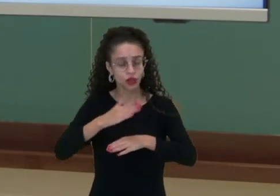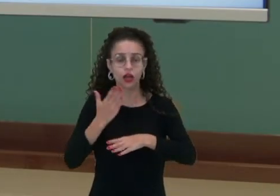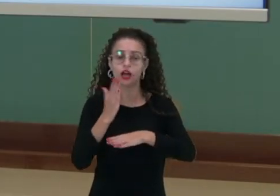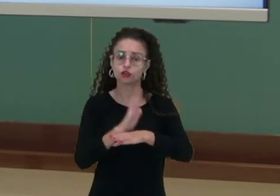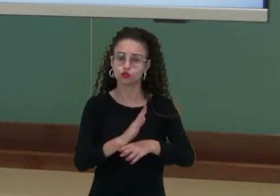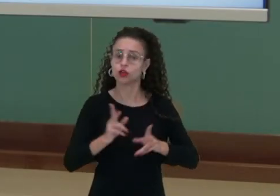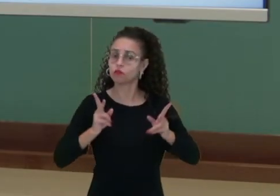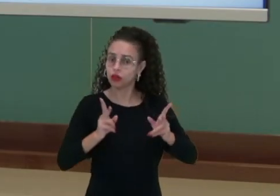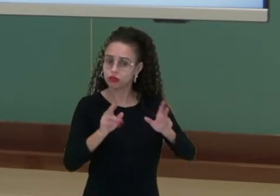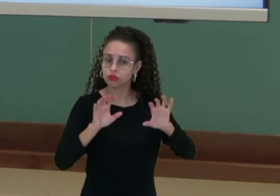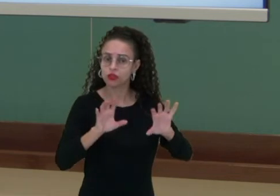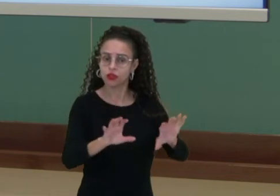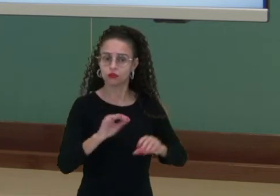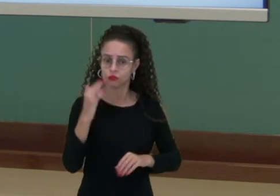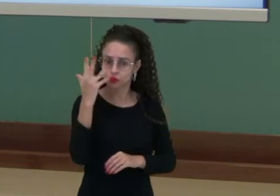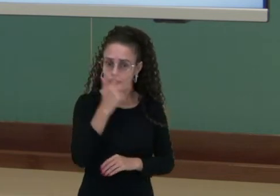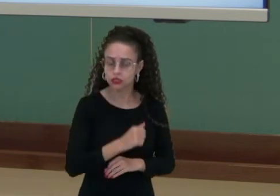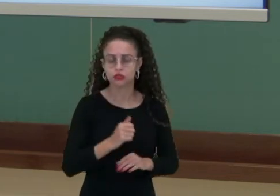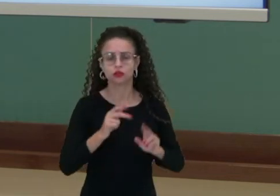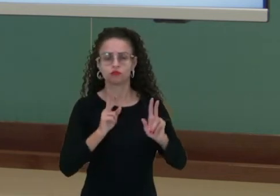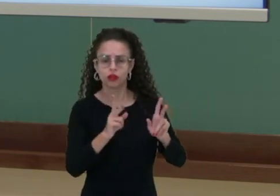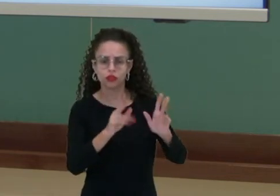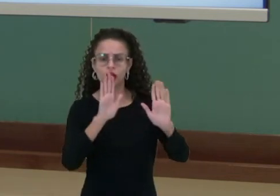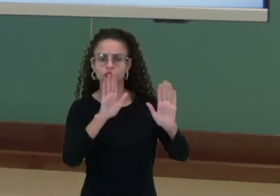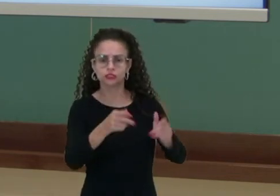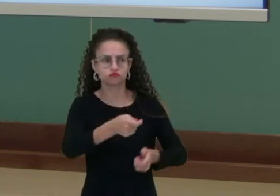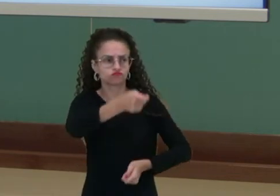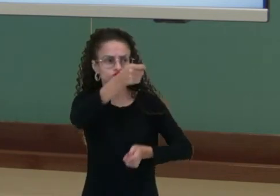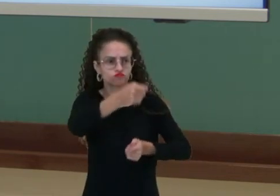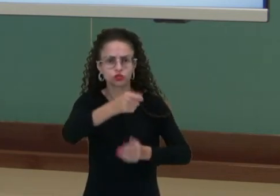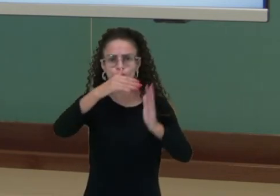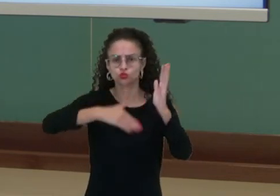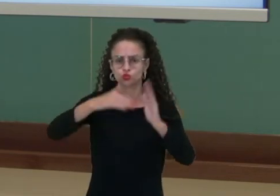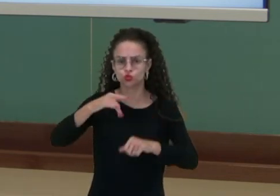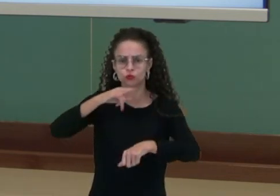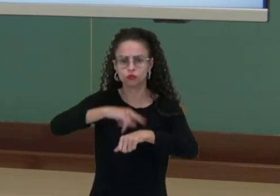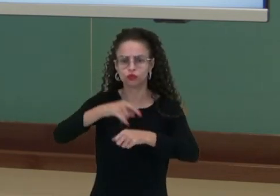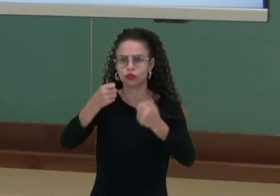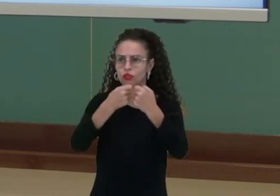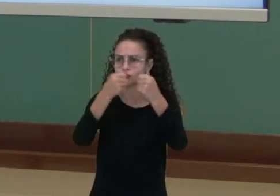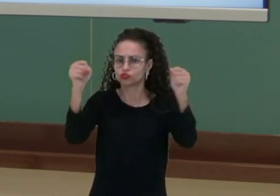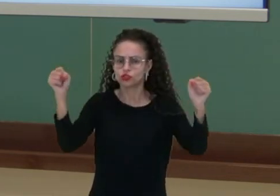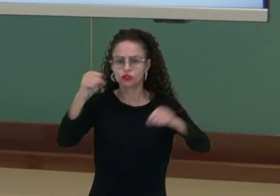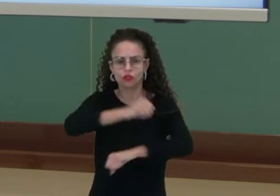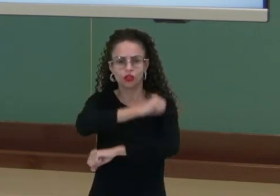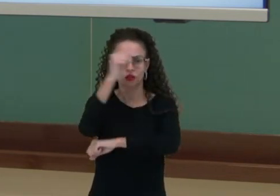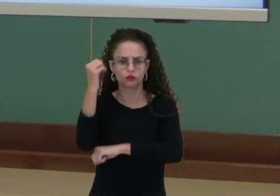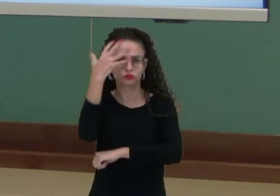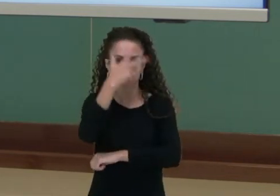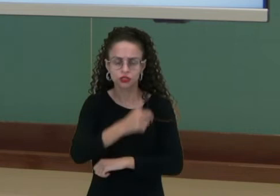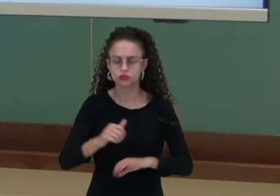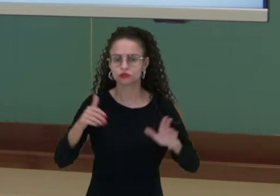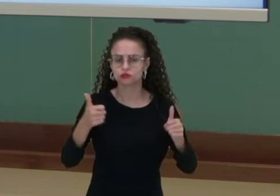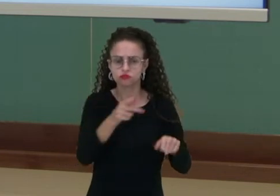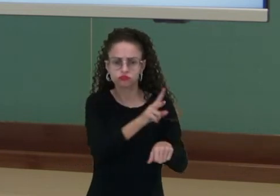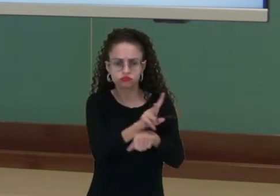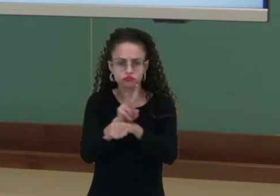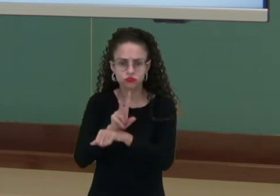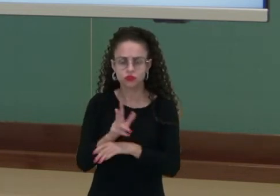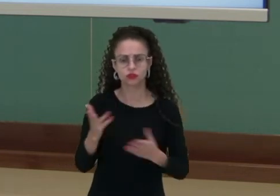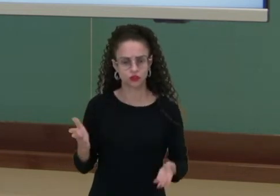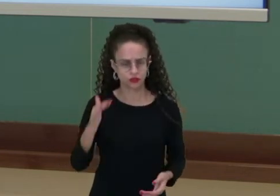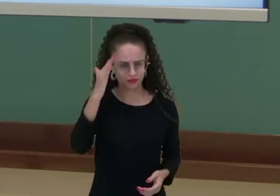a manter a pintura, as janelas, o banheiro, sempre bem conservadas. Isso é muito importante.